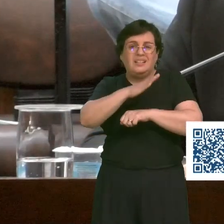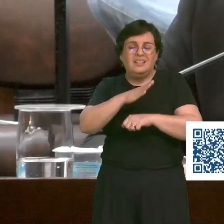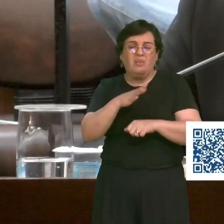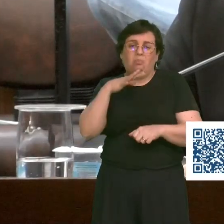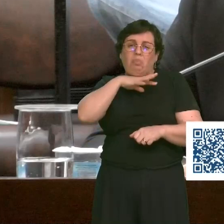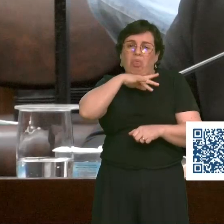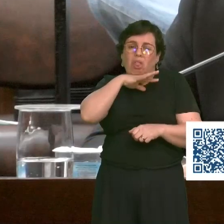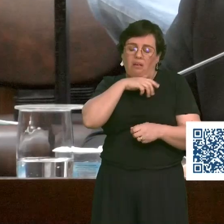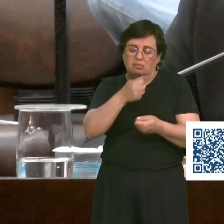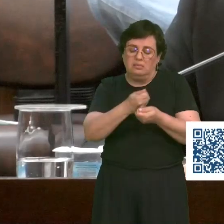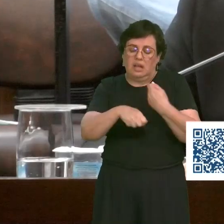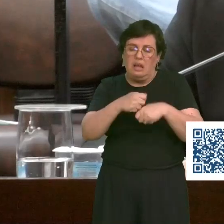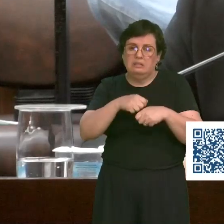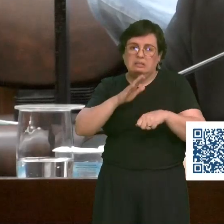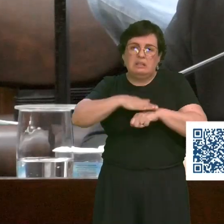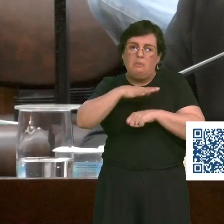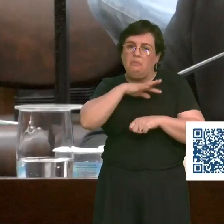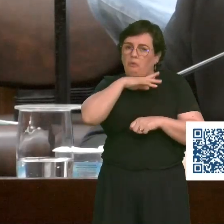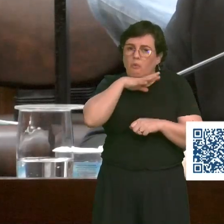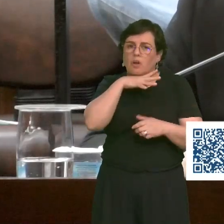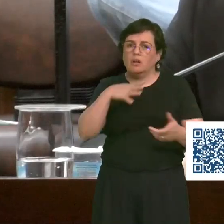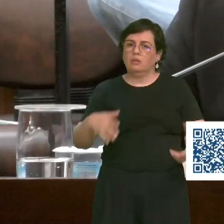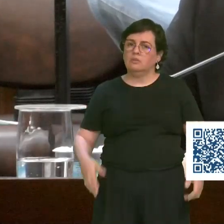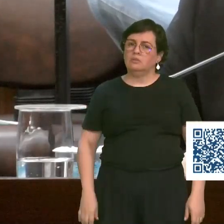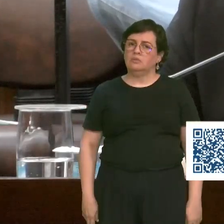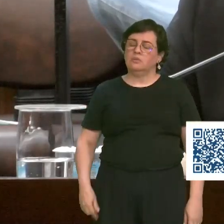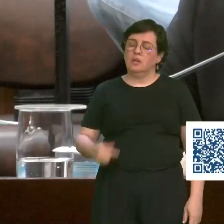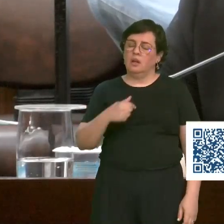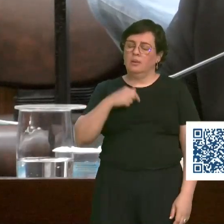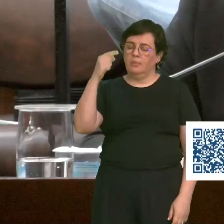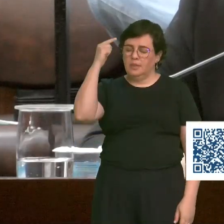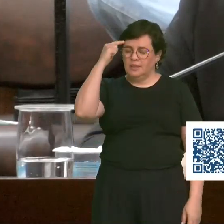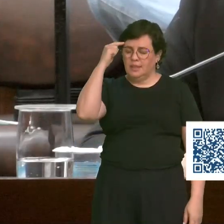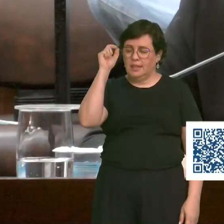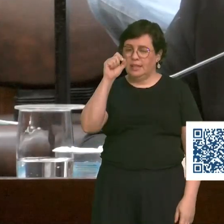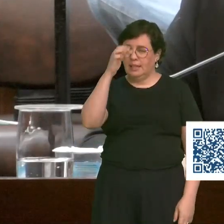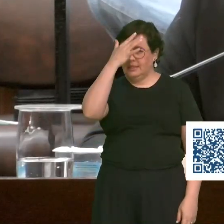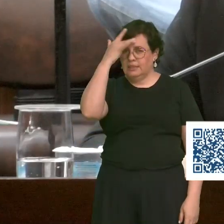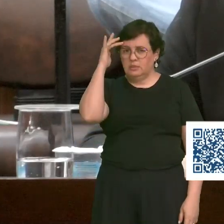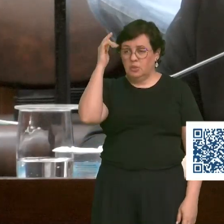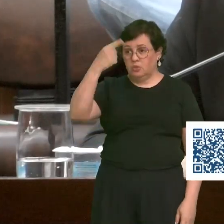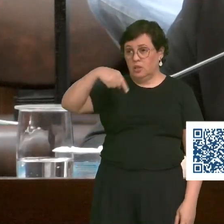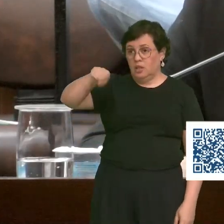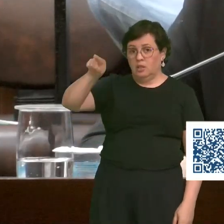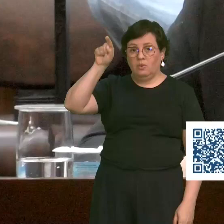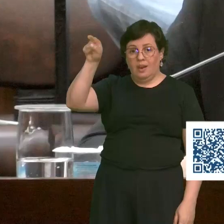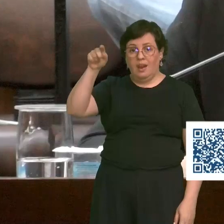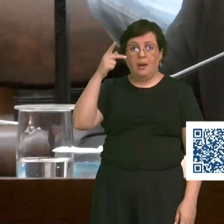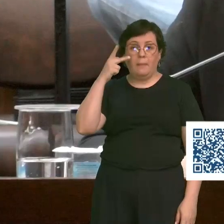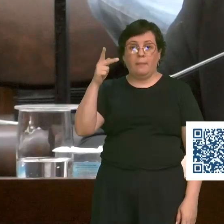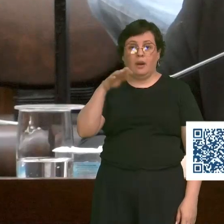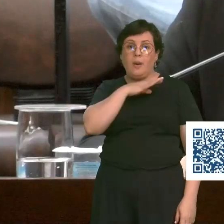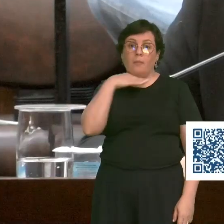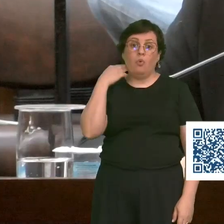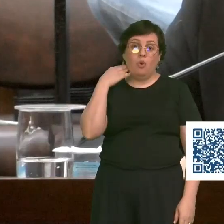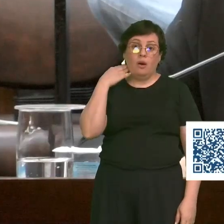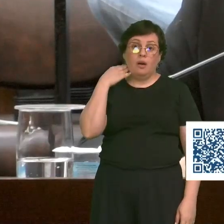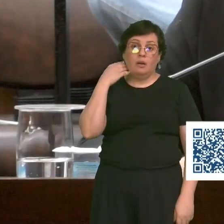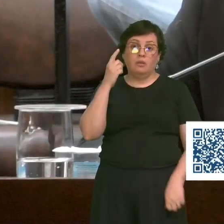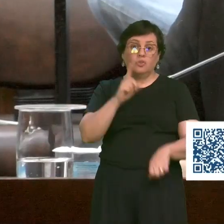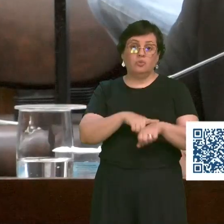mal administrado tão ruim e eu cheguei a pensar que as pessoas estavam indo lá para morrer na época da